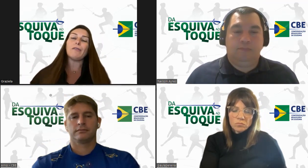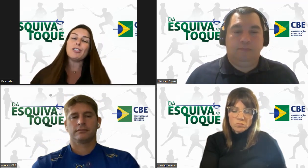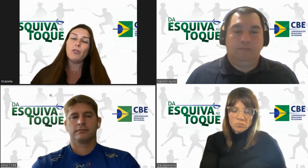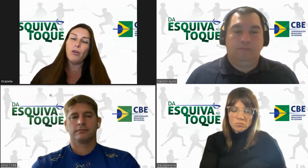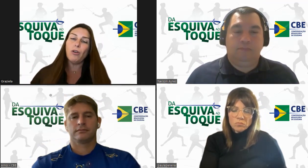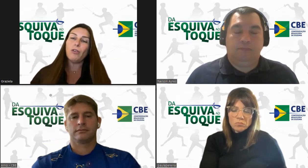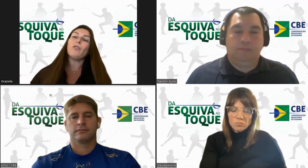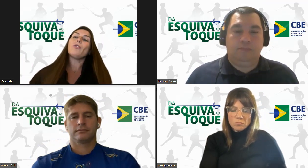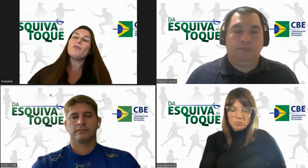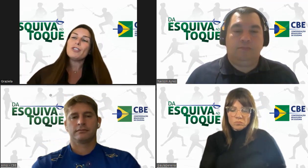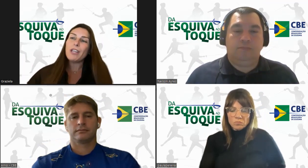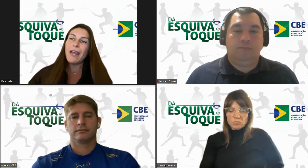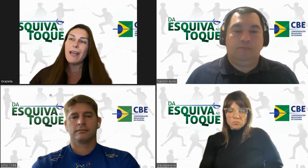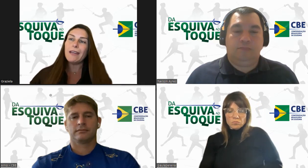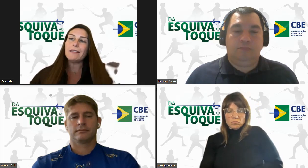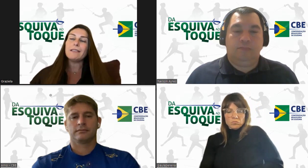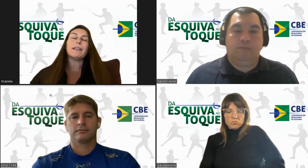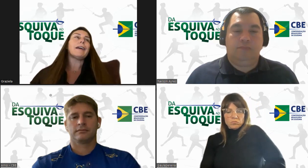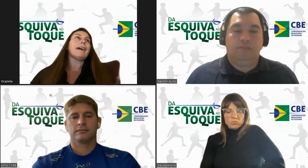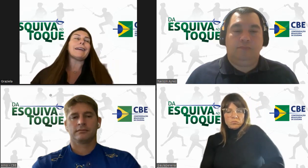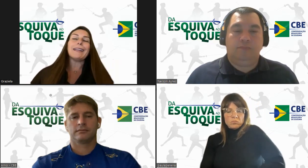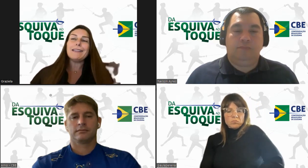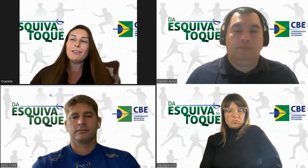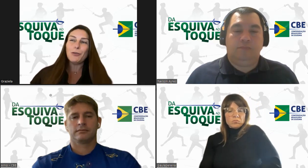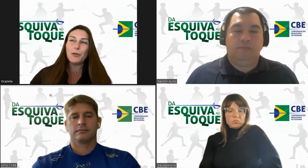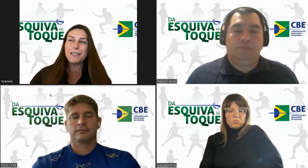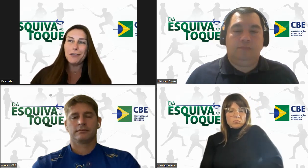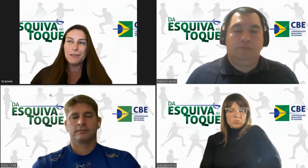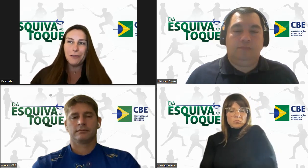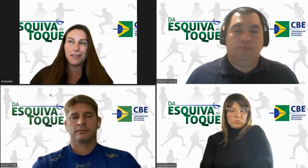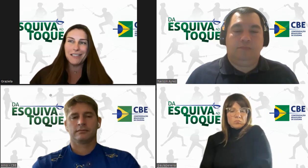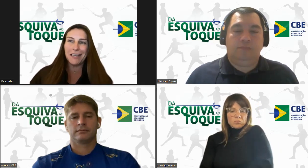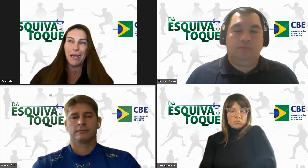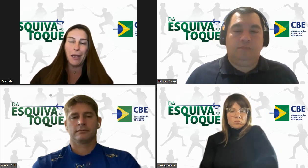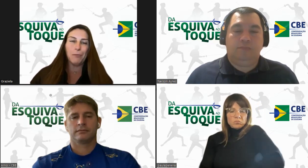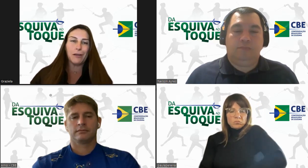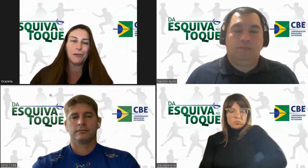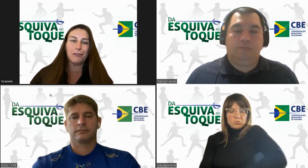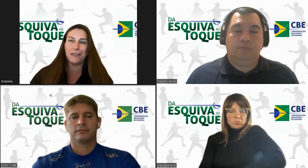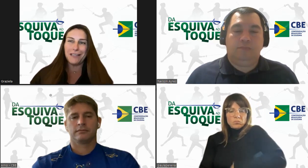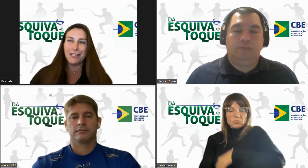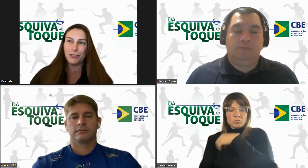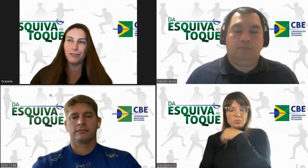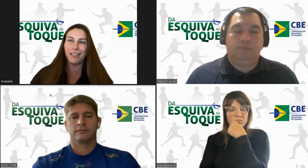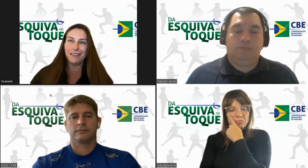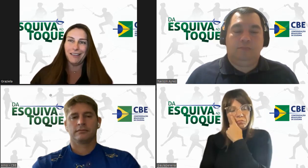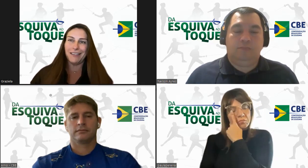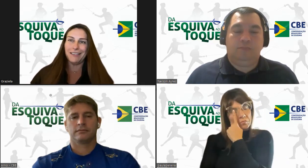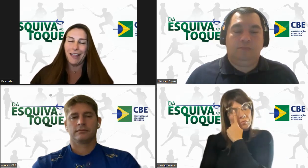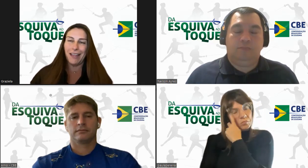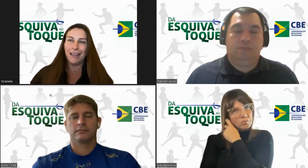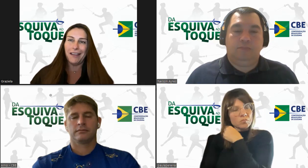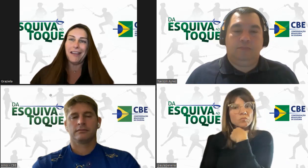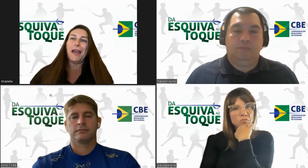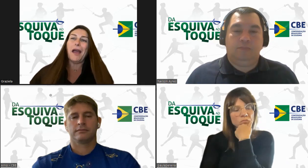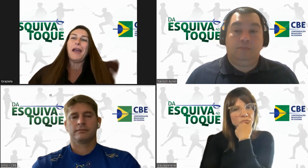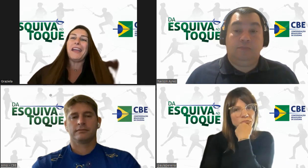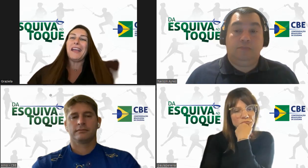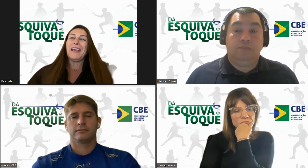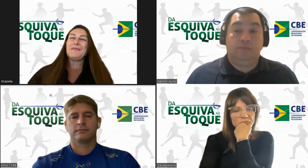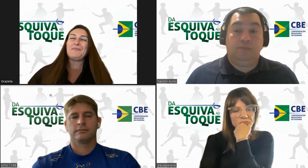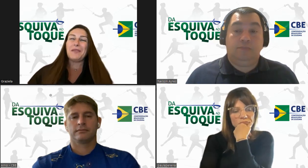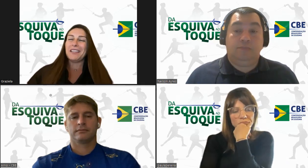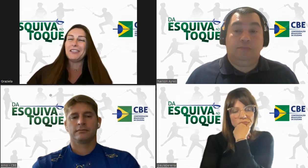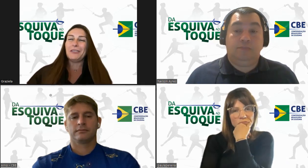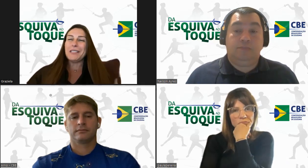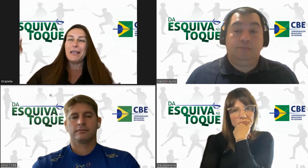água de coco os géis até esses docinhos agora que tá na época agora a festa junina que tem